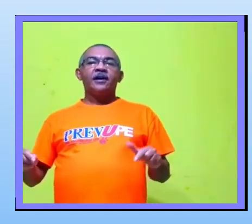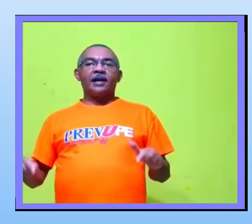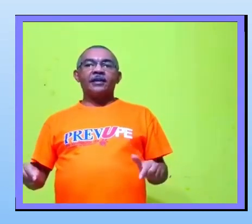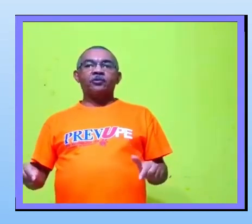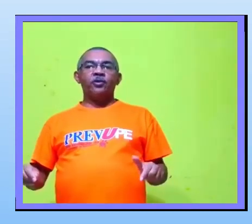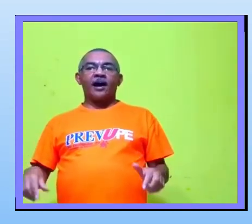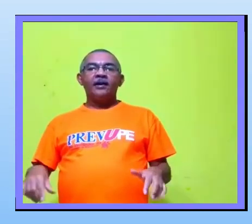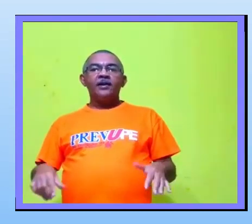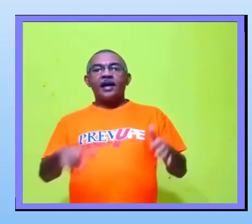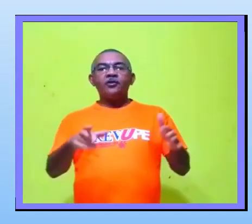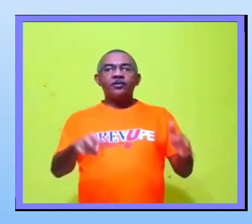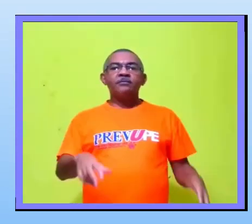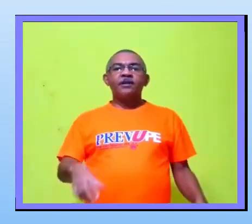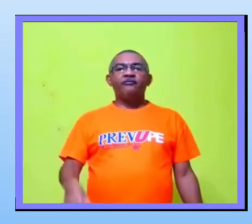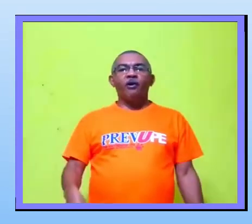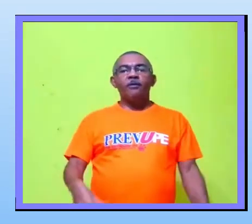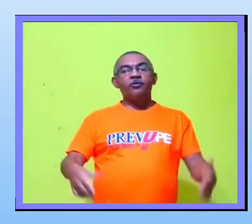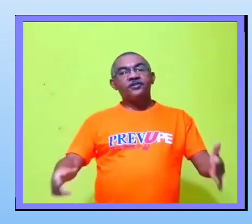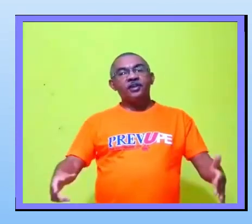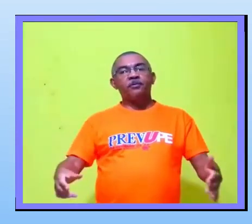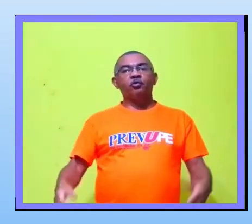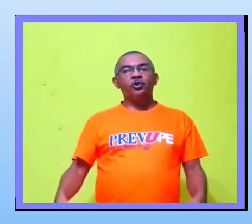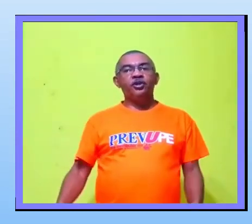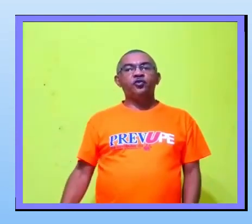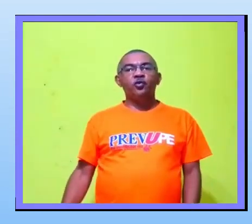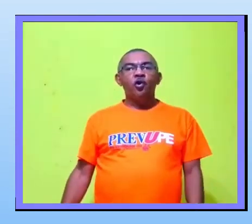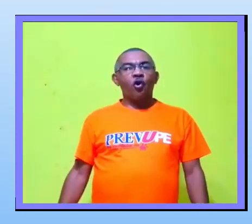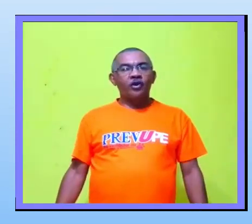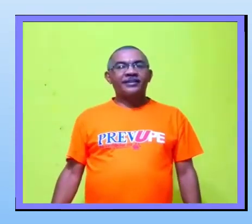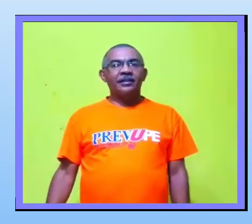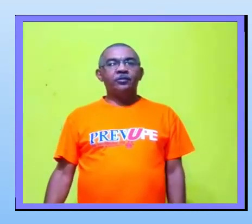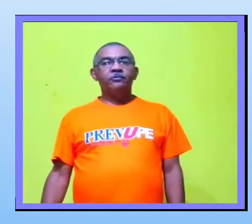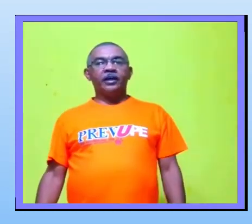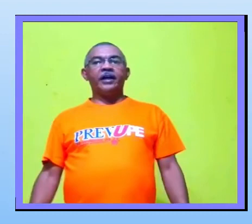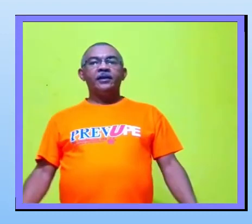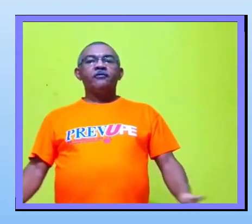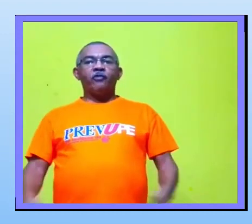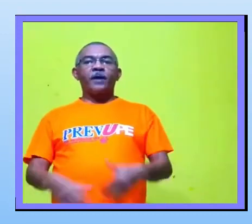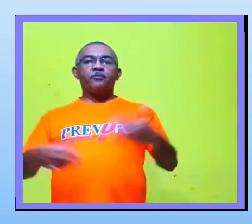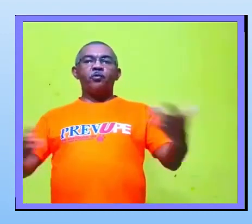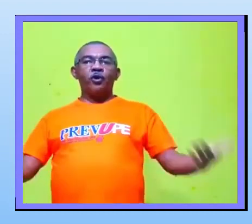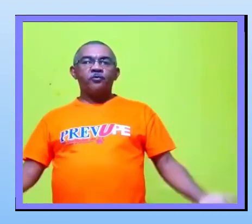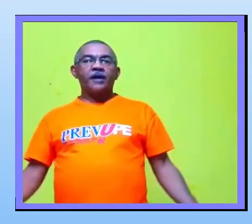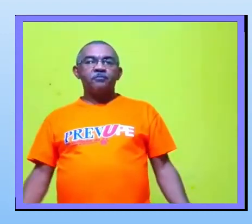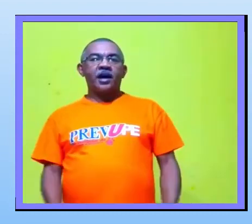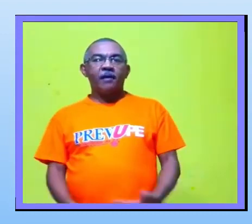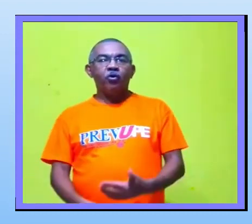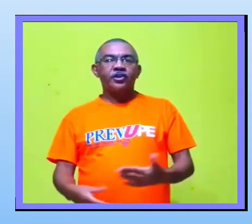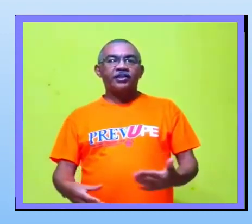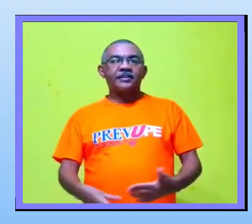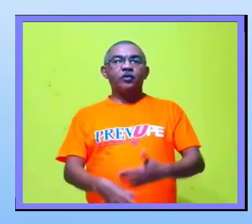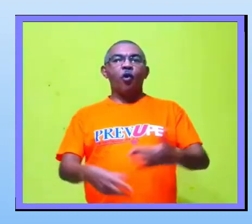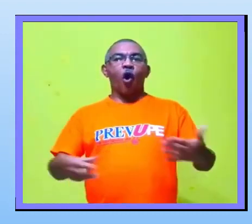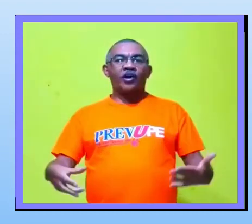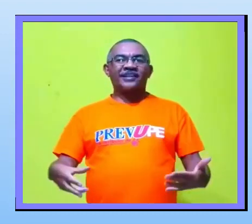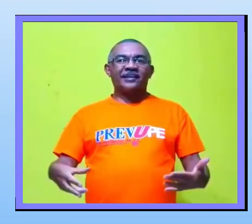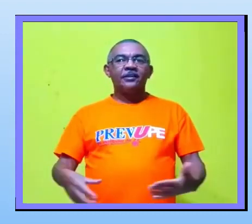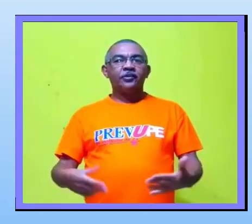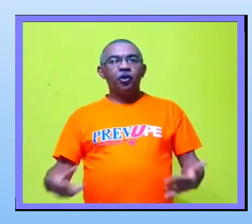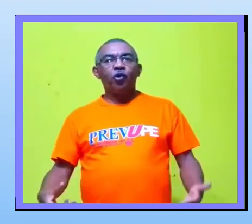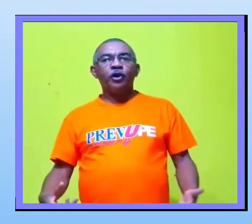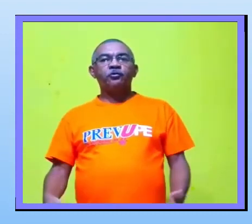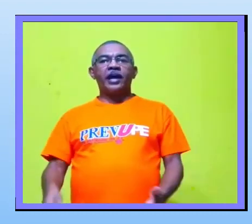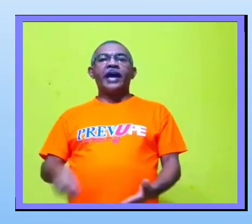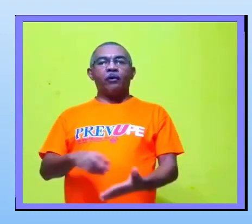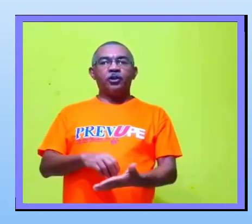tendência a detonar. E aí nós temos a forma muito simples do isoctano, né? formado por 8 átomos de carbono, já está dizendo